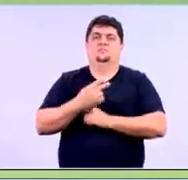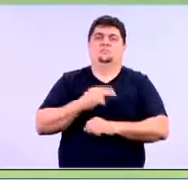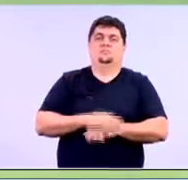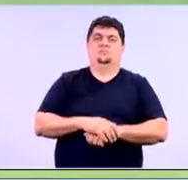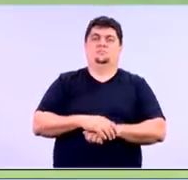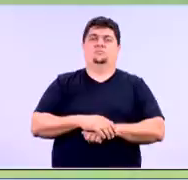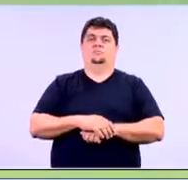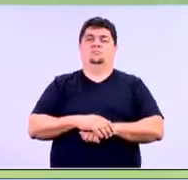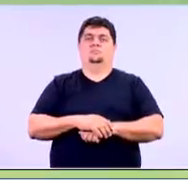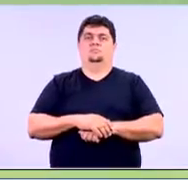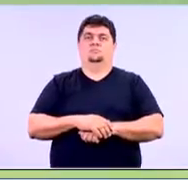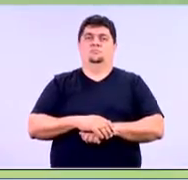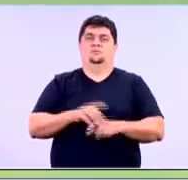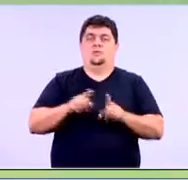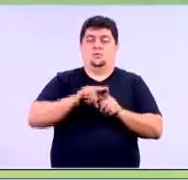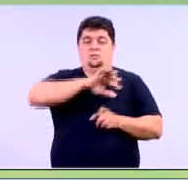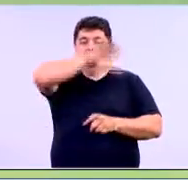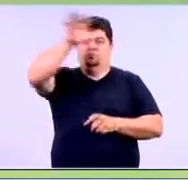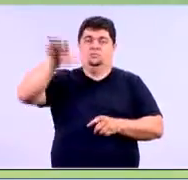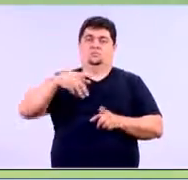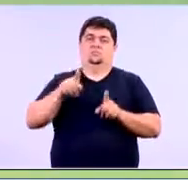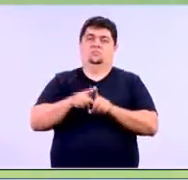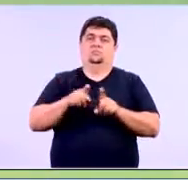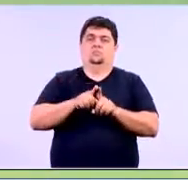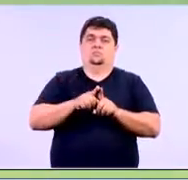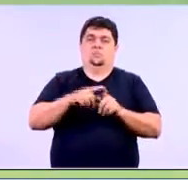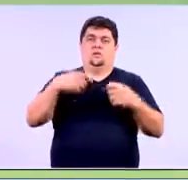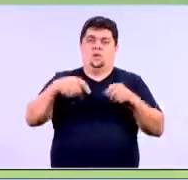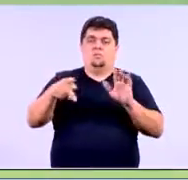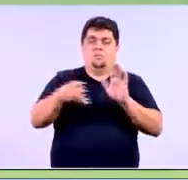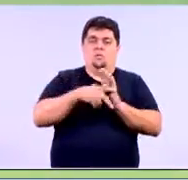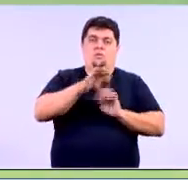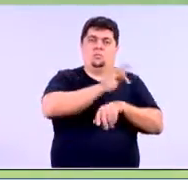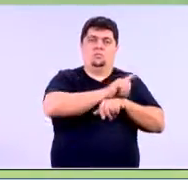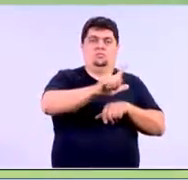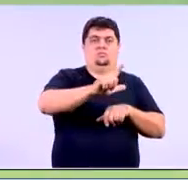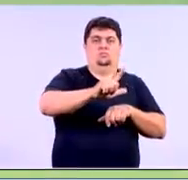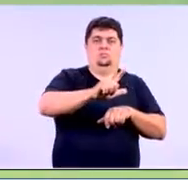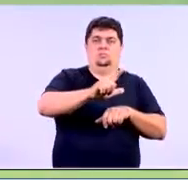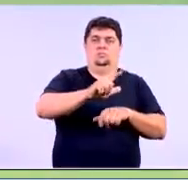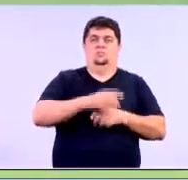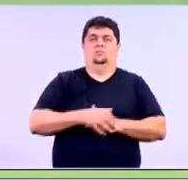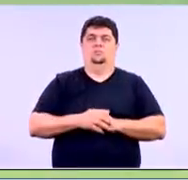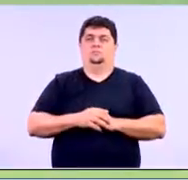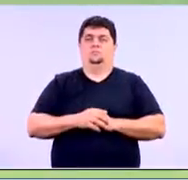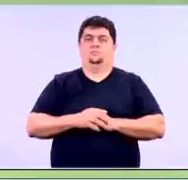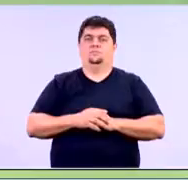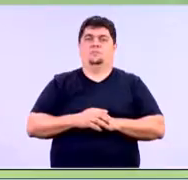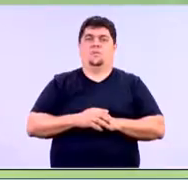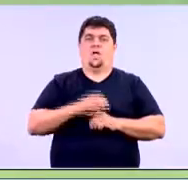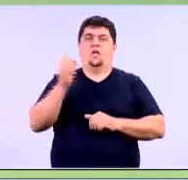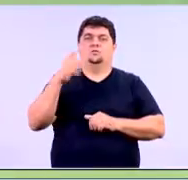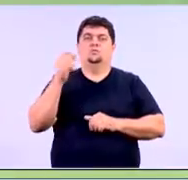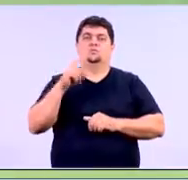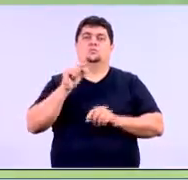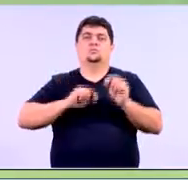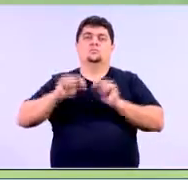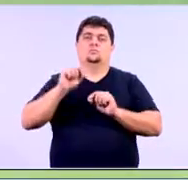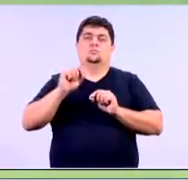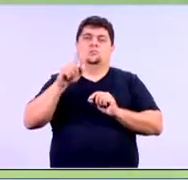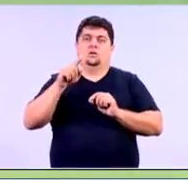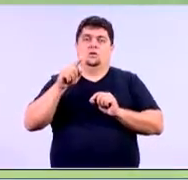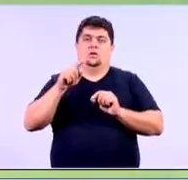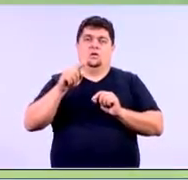operação fiscal e territorial. Esses daqui são de competência da União, esses em azul são